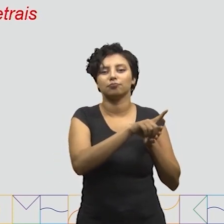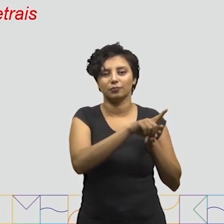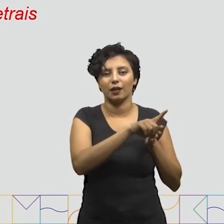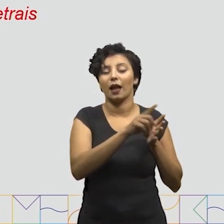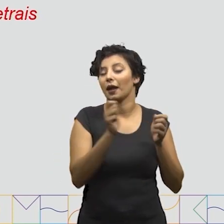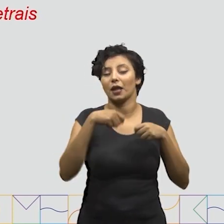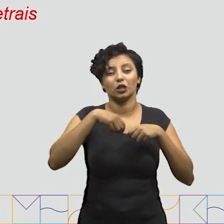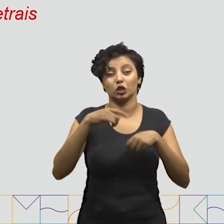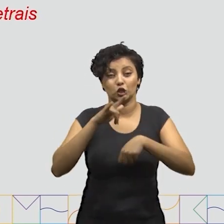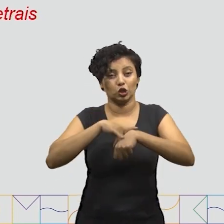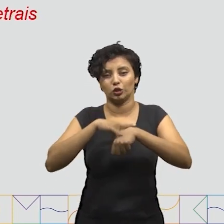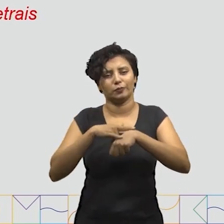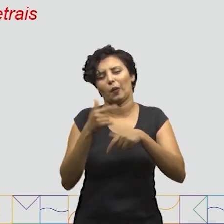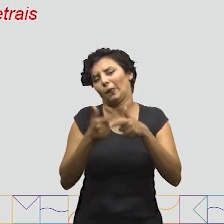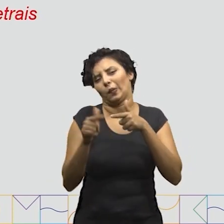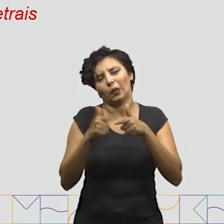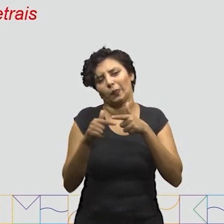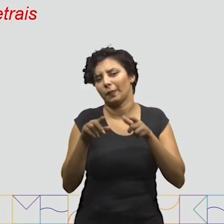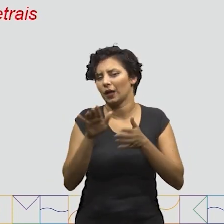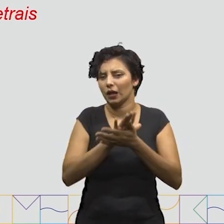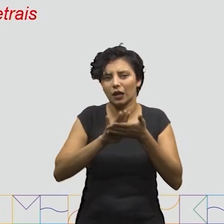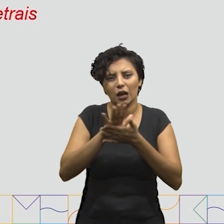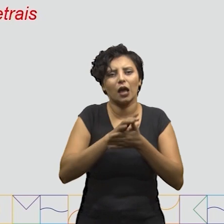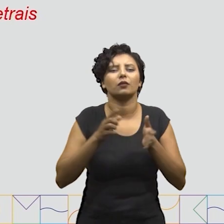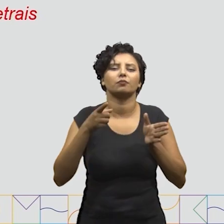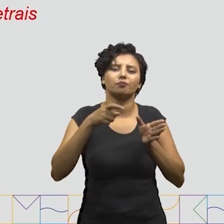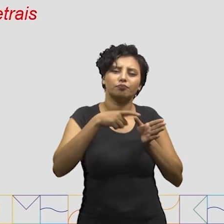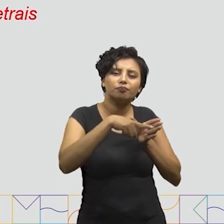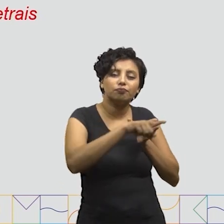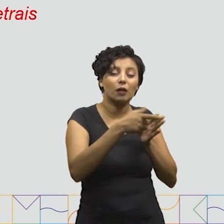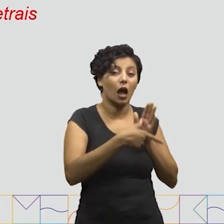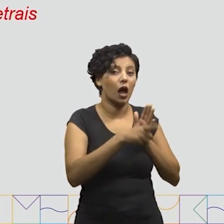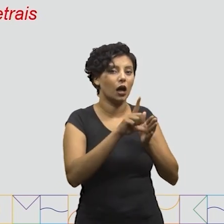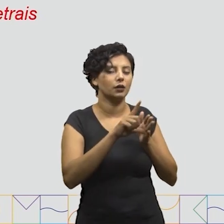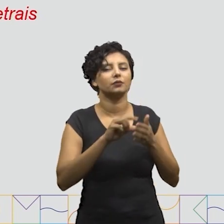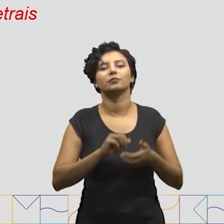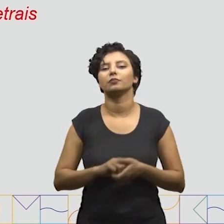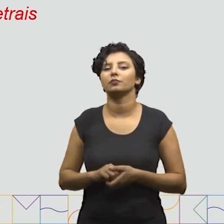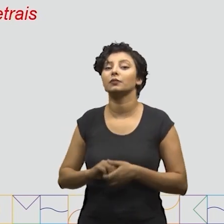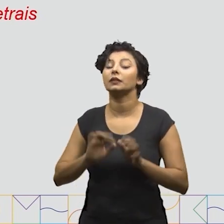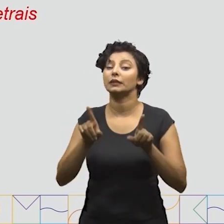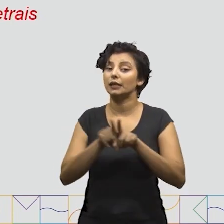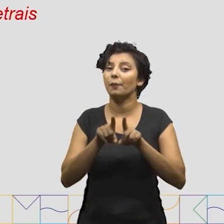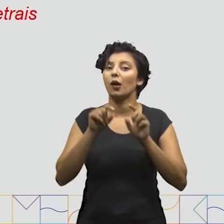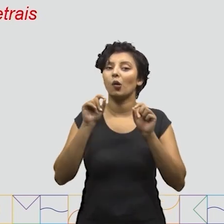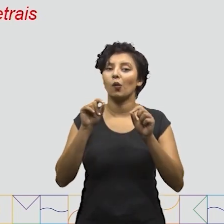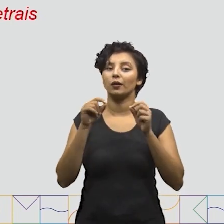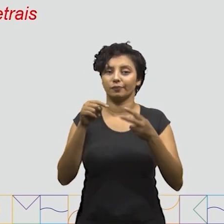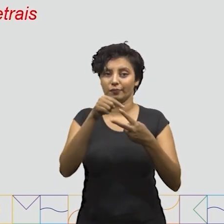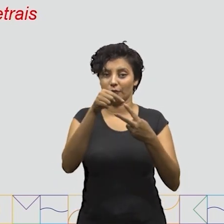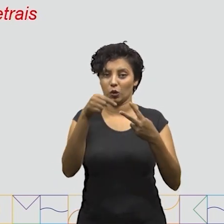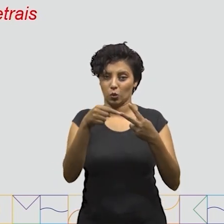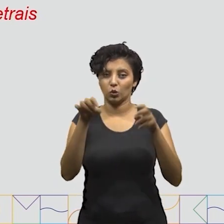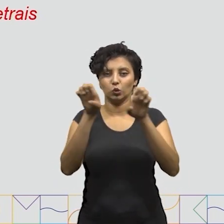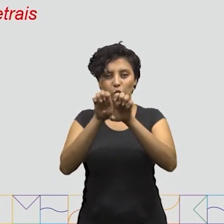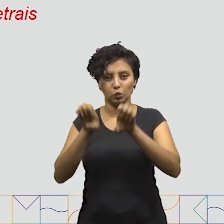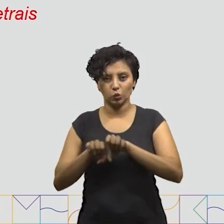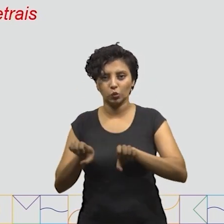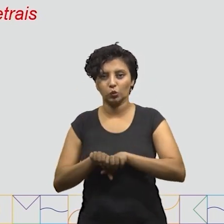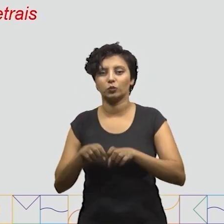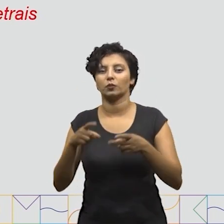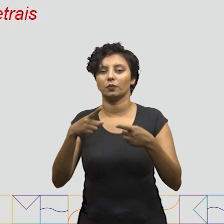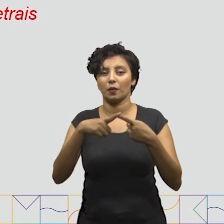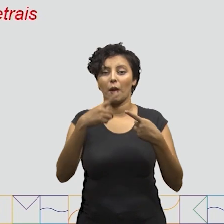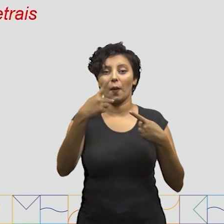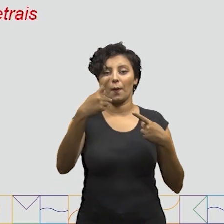uma substância que neutraliza a uretra antes do espermatozoide passar. Além disso, existem duas